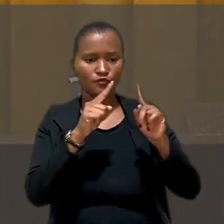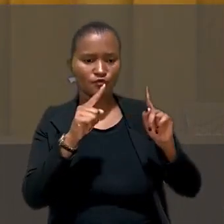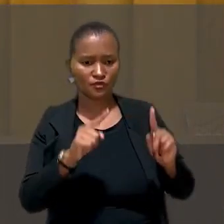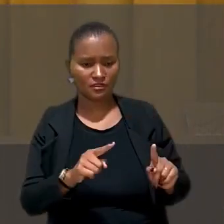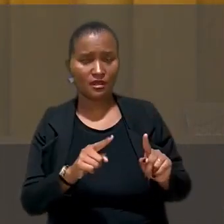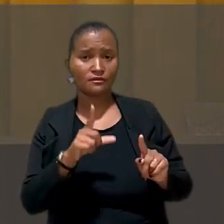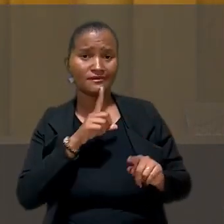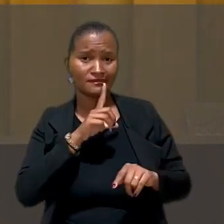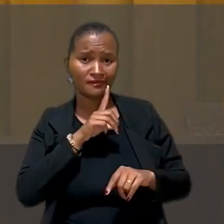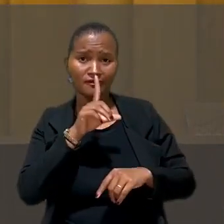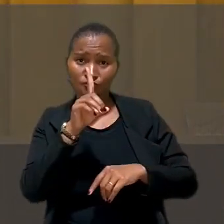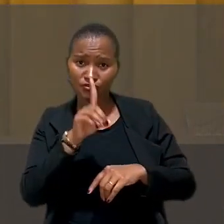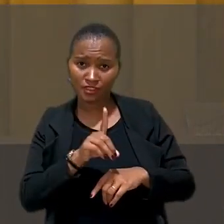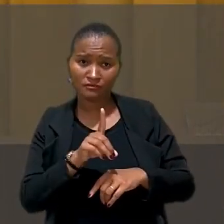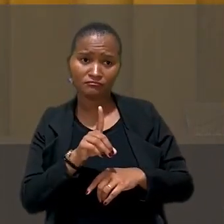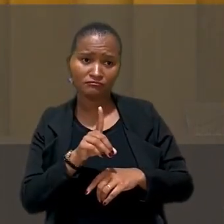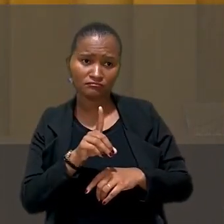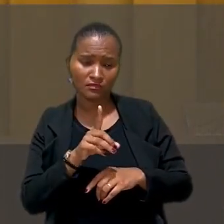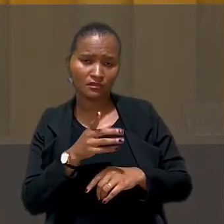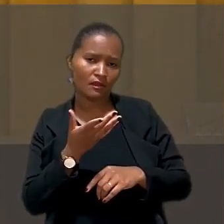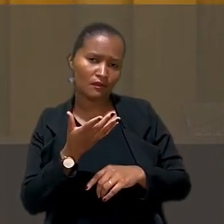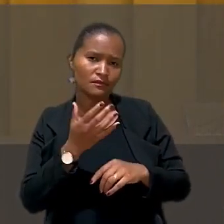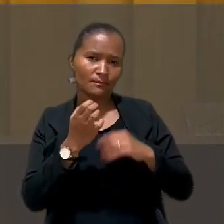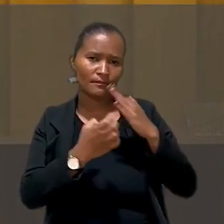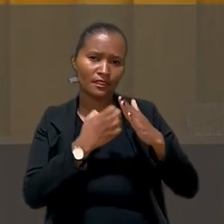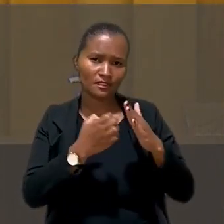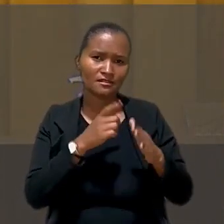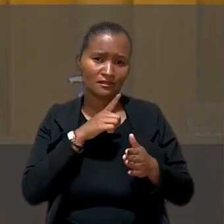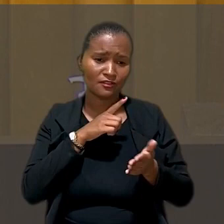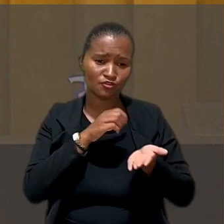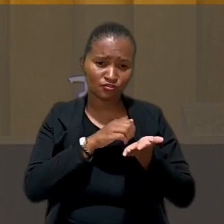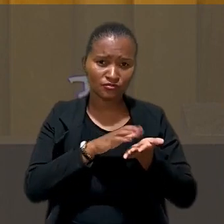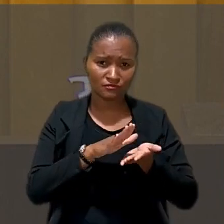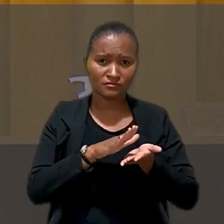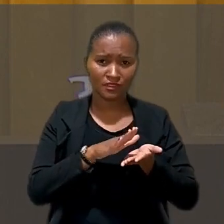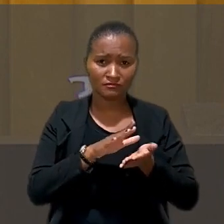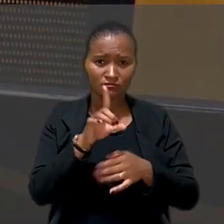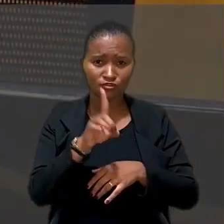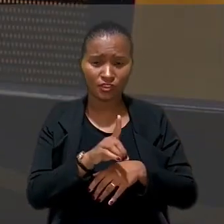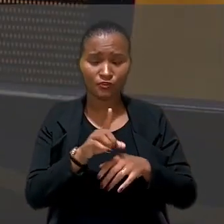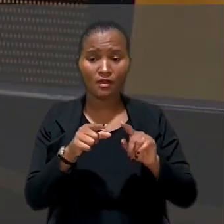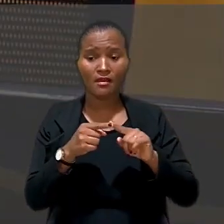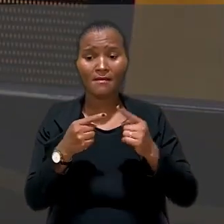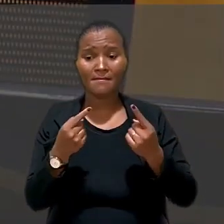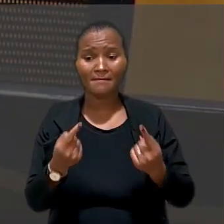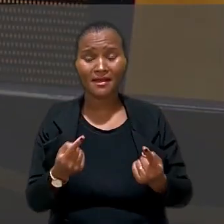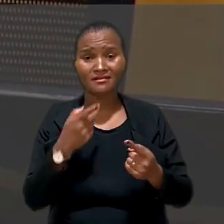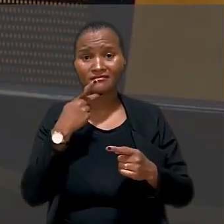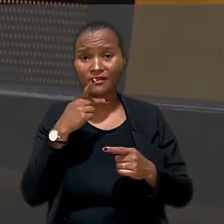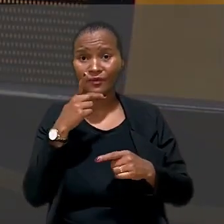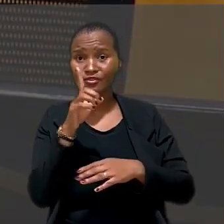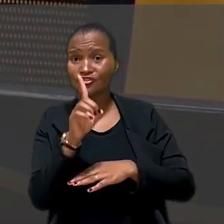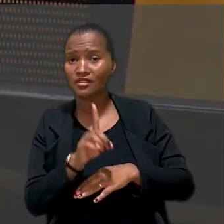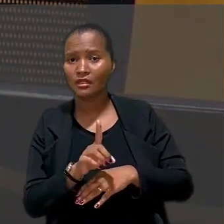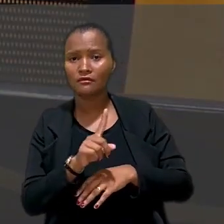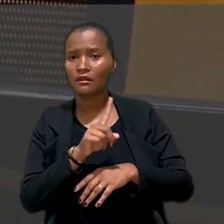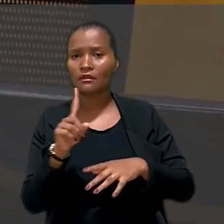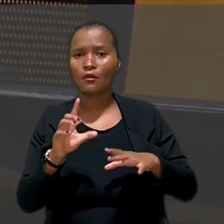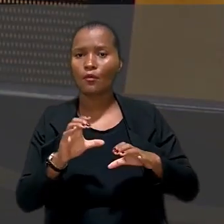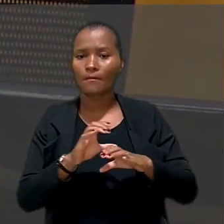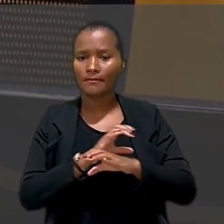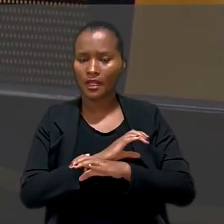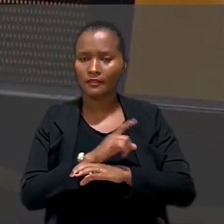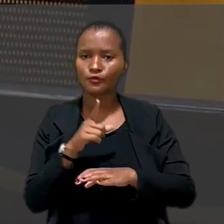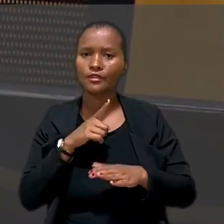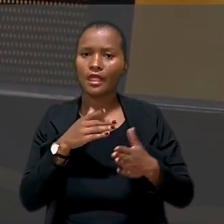que o empregador tem o direito de demitir sem justa causa, mas ressaltou que esse direito não é absoluto